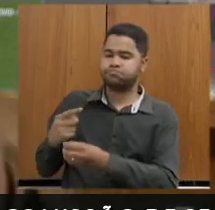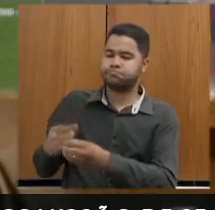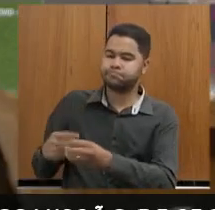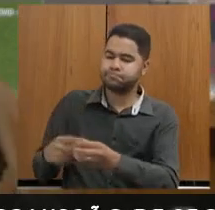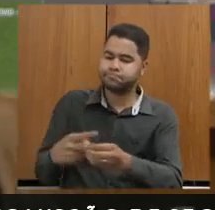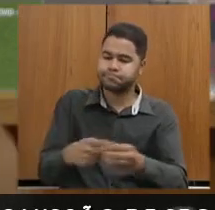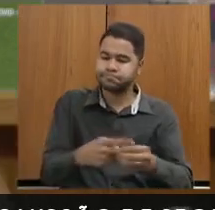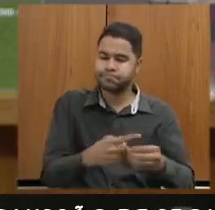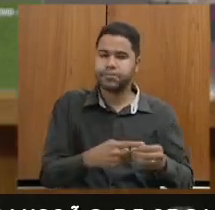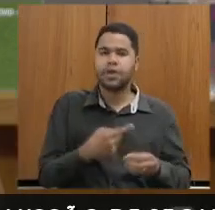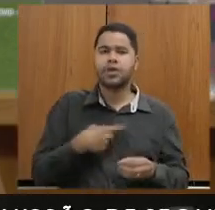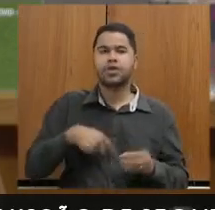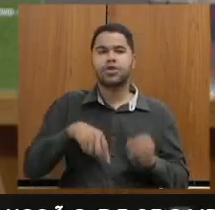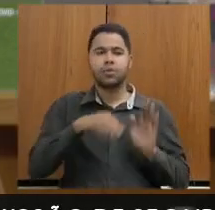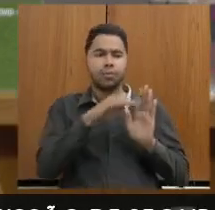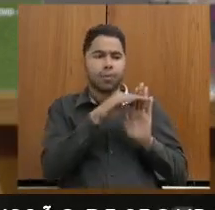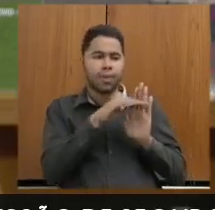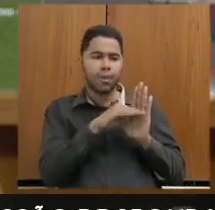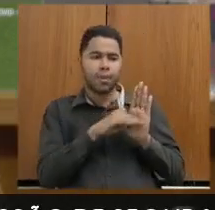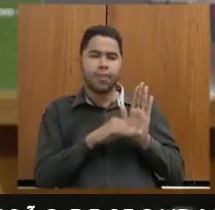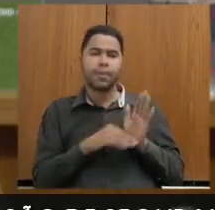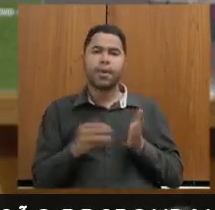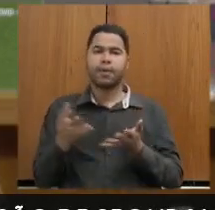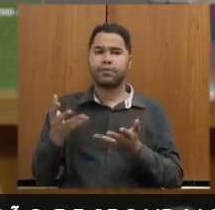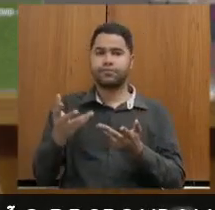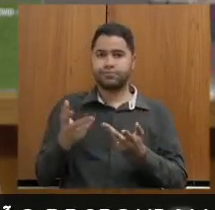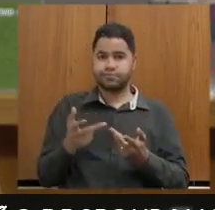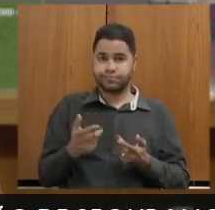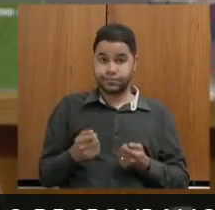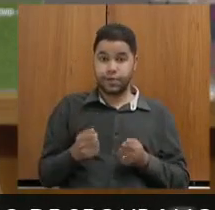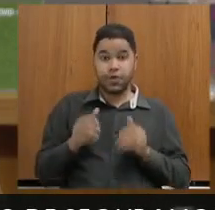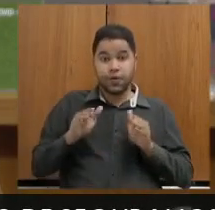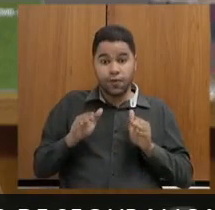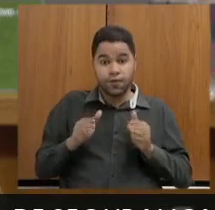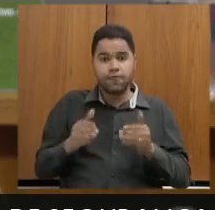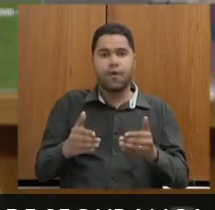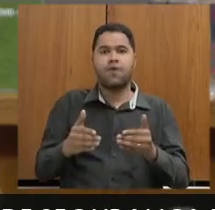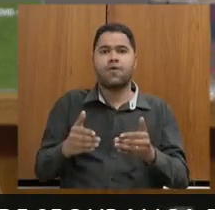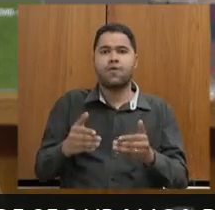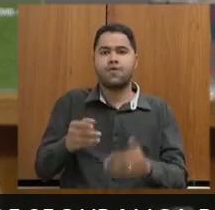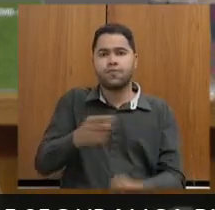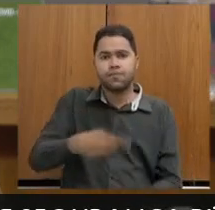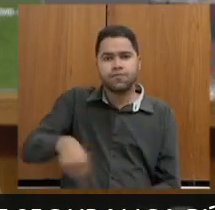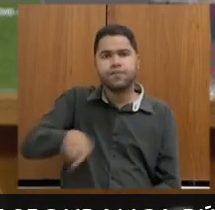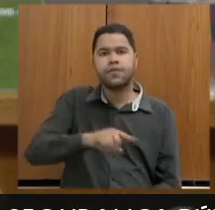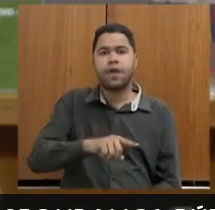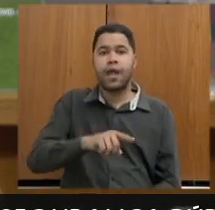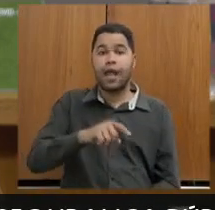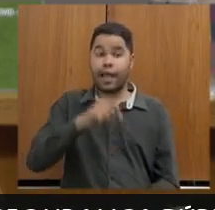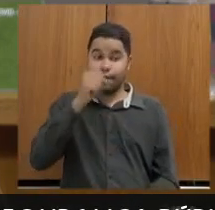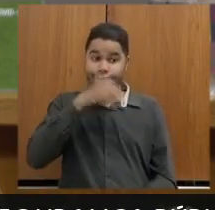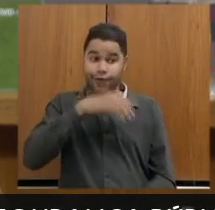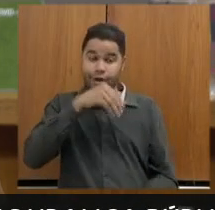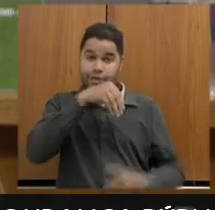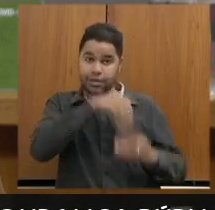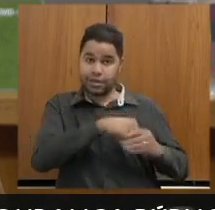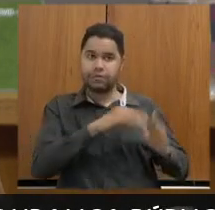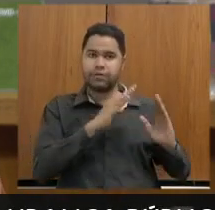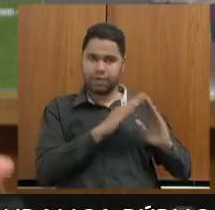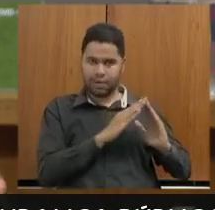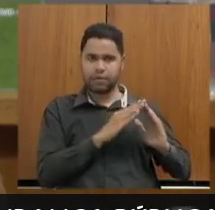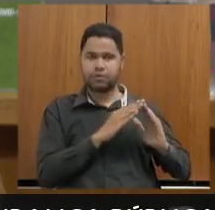tinha o serviço portfólio né de atender atendimento direto a violência doméstica então